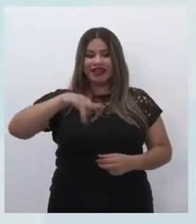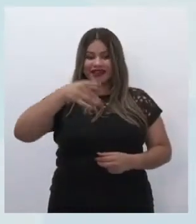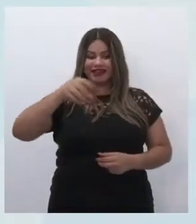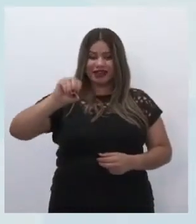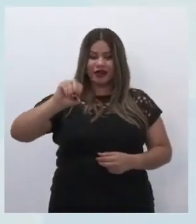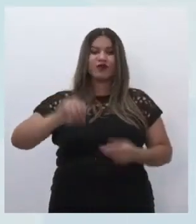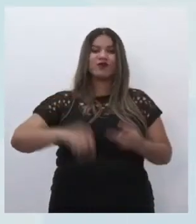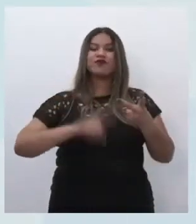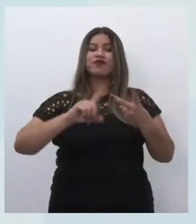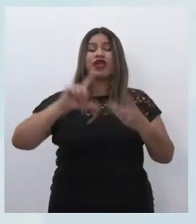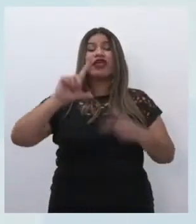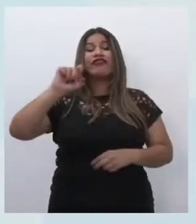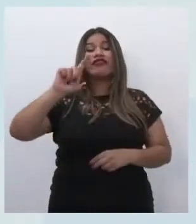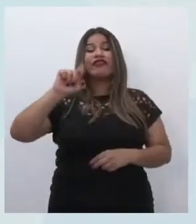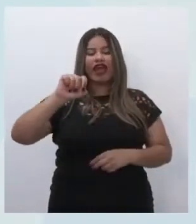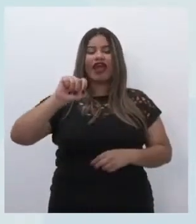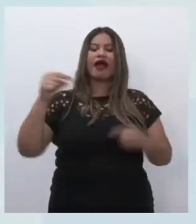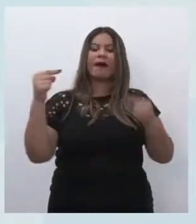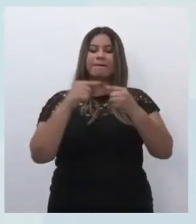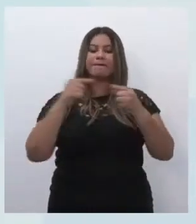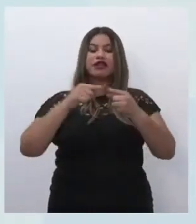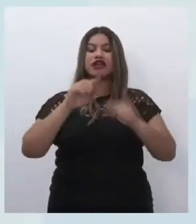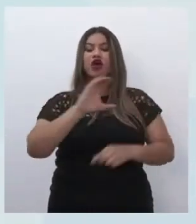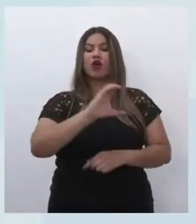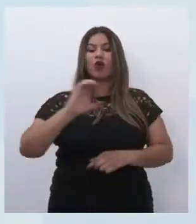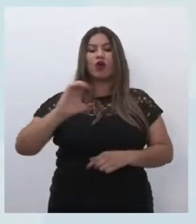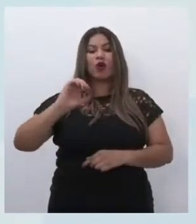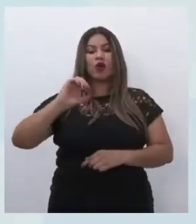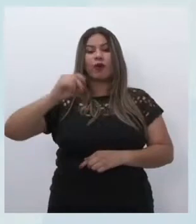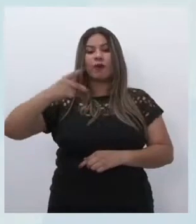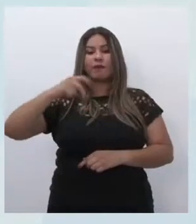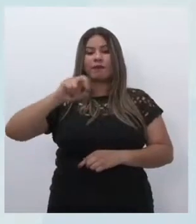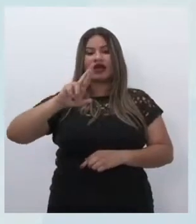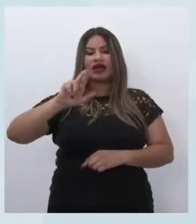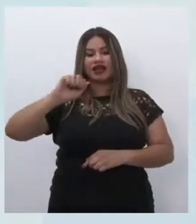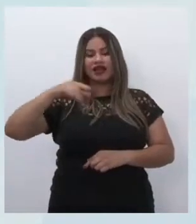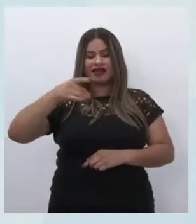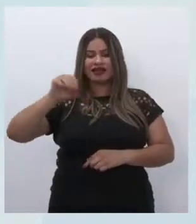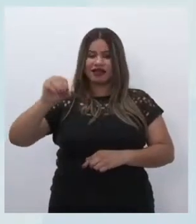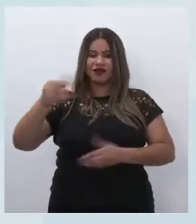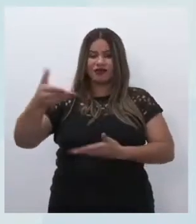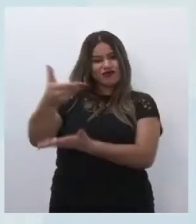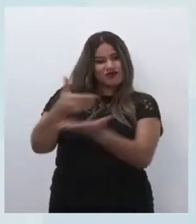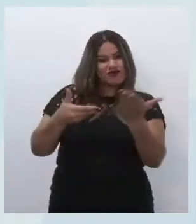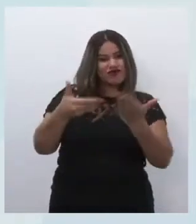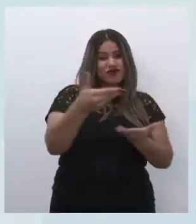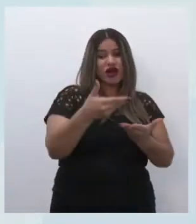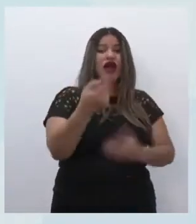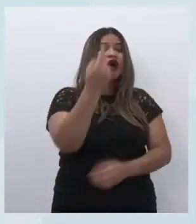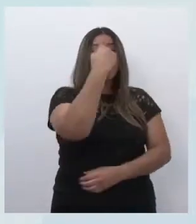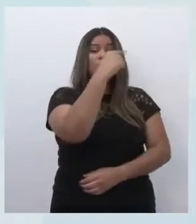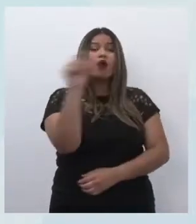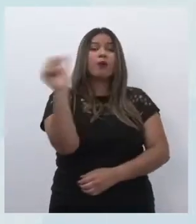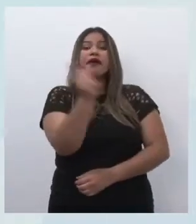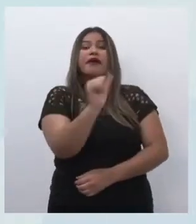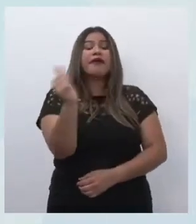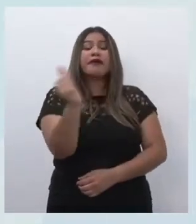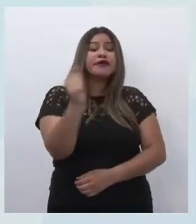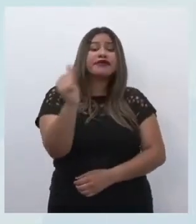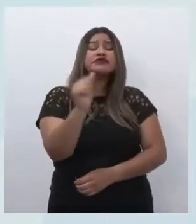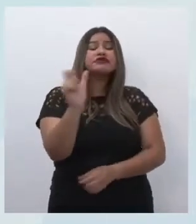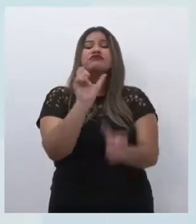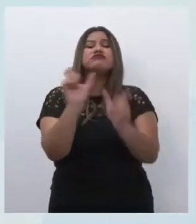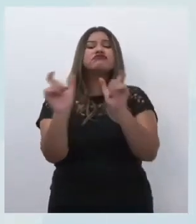A 10 é cooperação. E a última palavra, vamos conferir. Pessoal, pode colocar no chat para a gente dar uma olhadinha o que